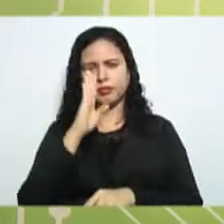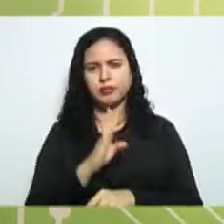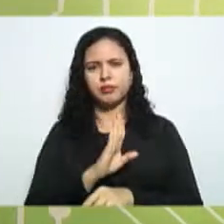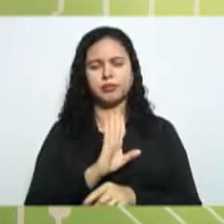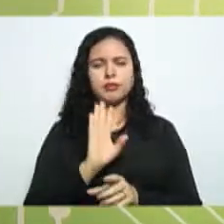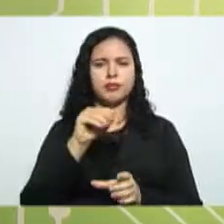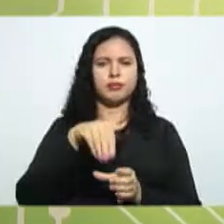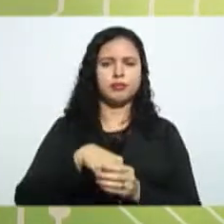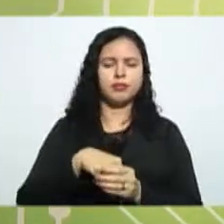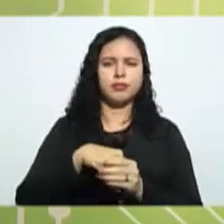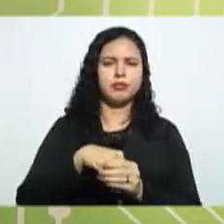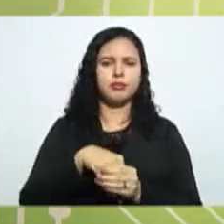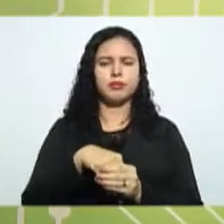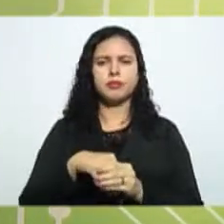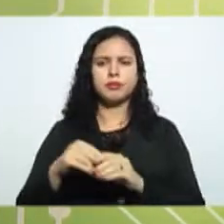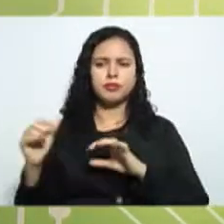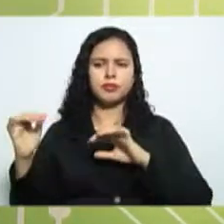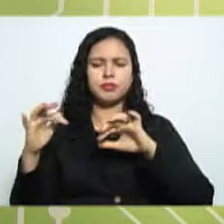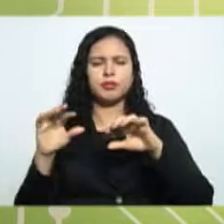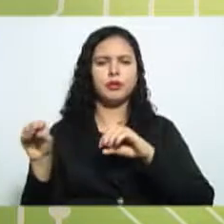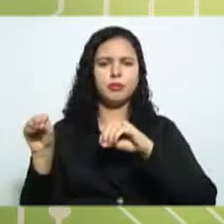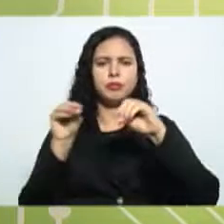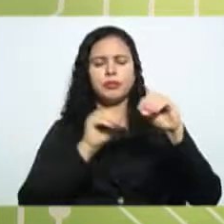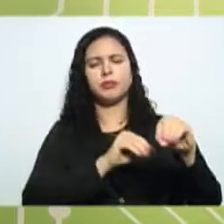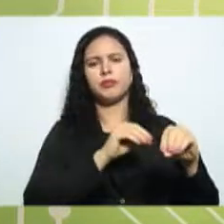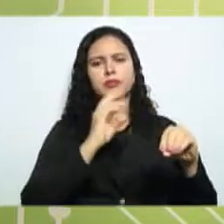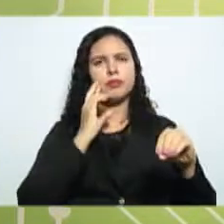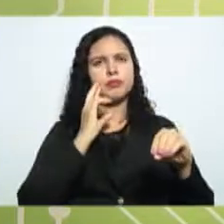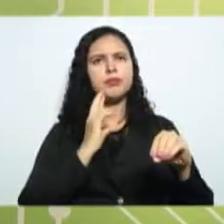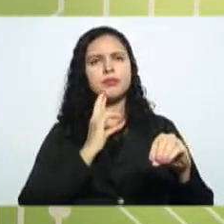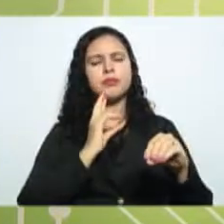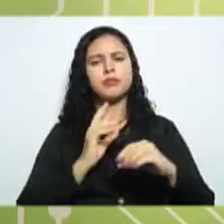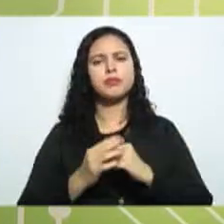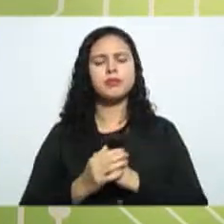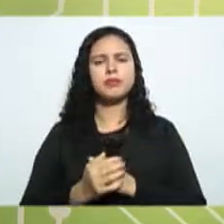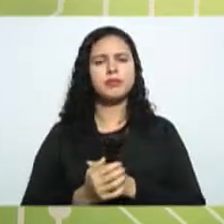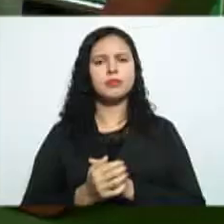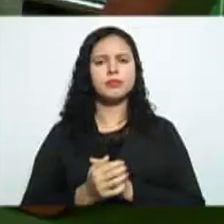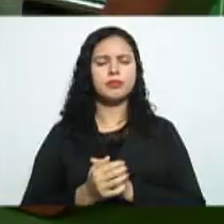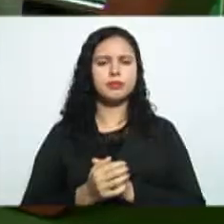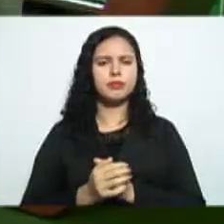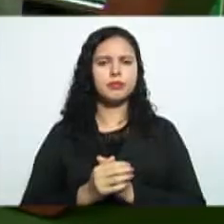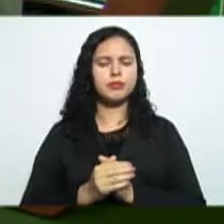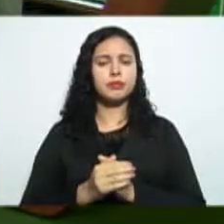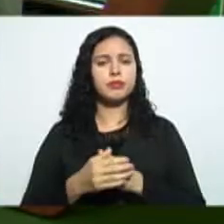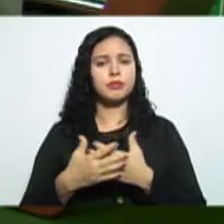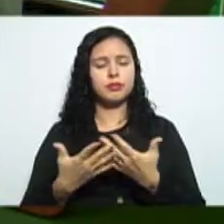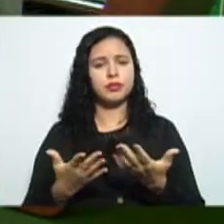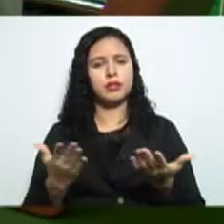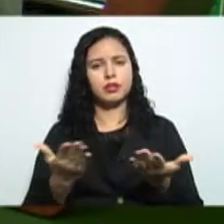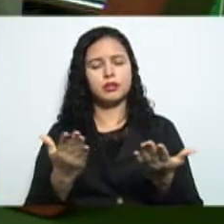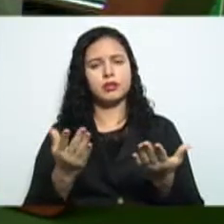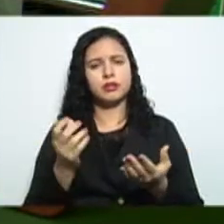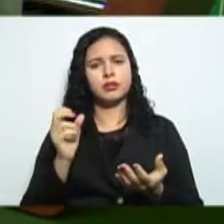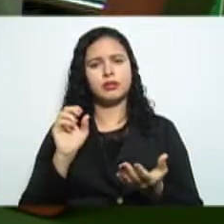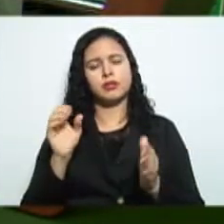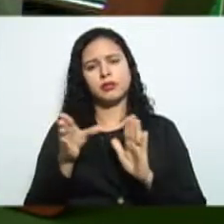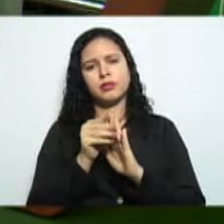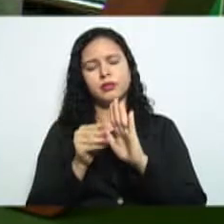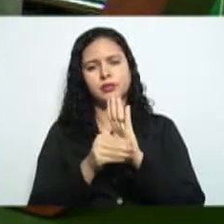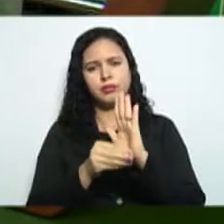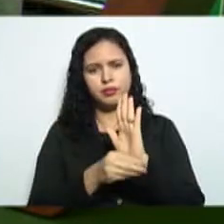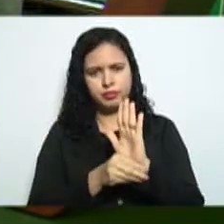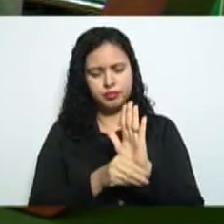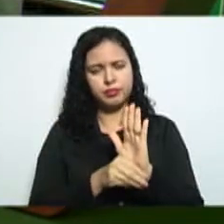nosso estado por causa dessa questão do crescimento econômico. Pessoal, essa é a nossa última aula de conteúdo, o